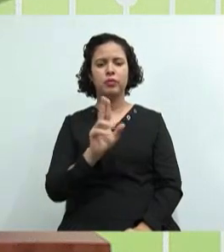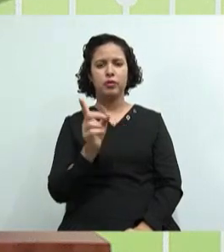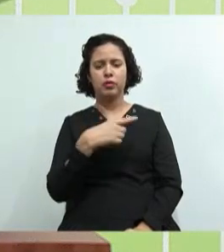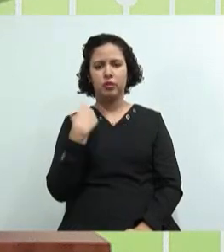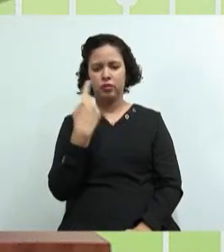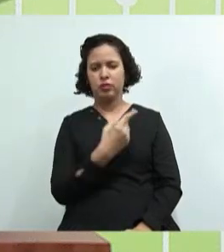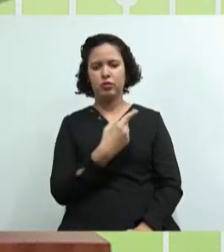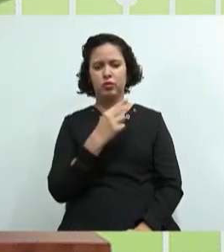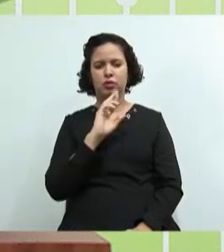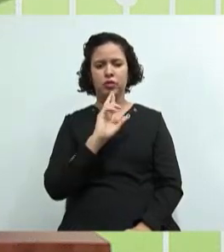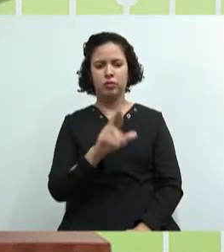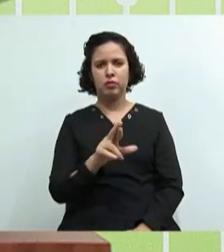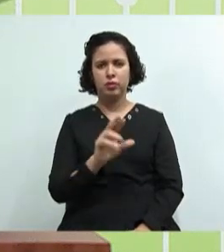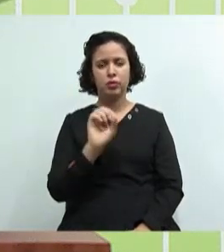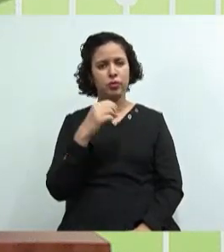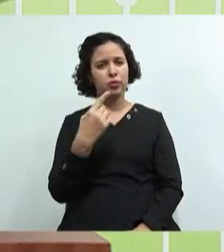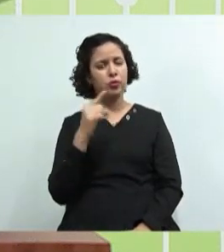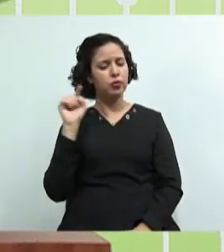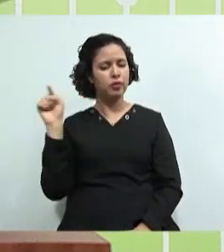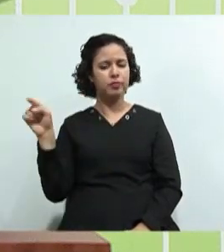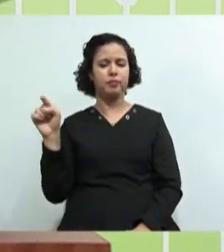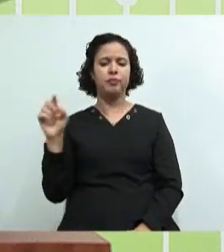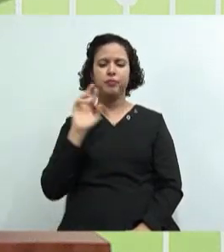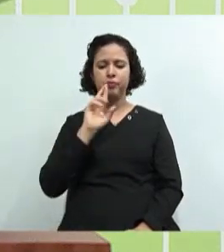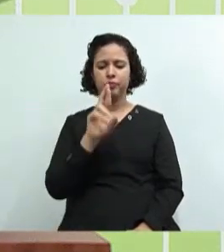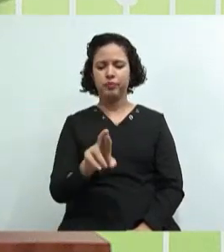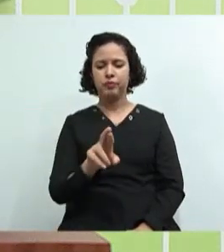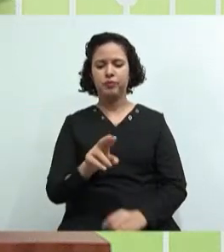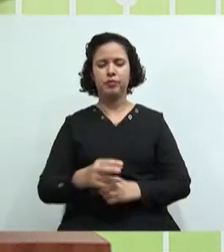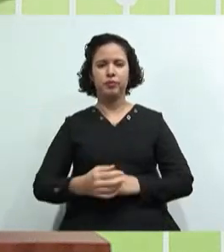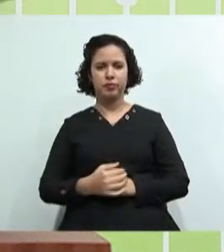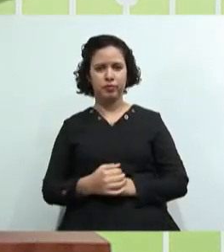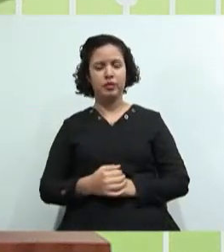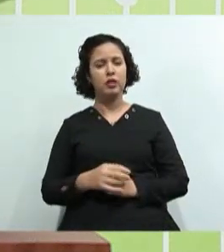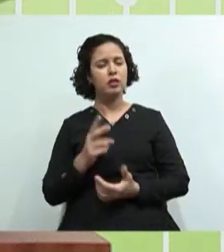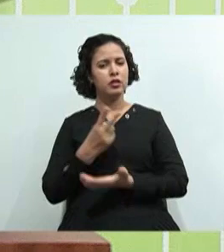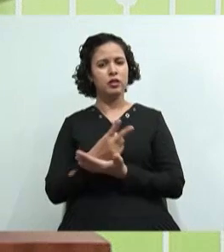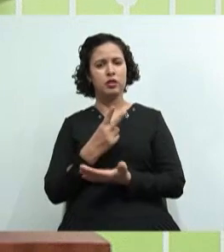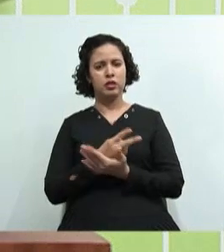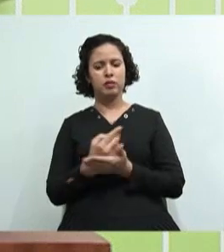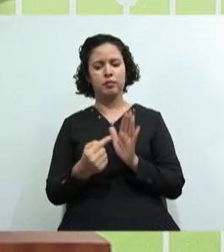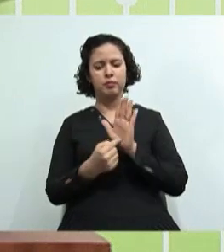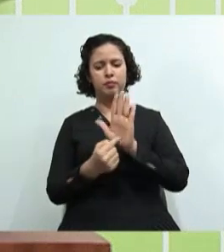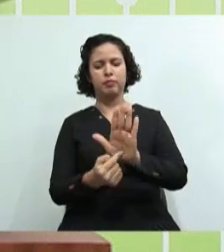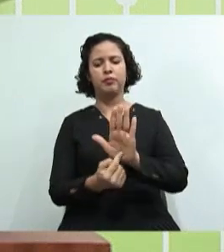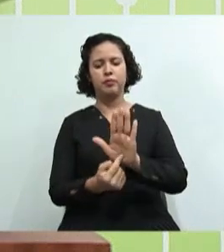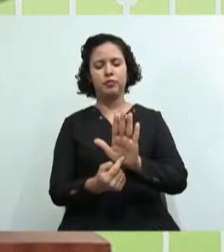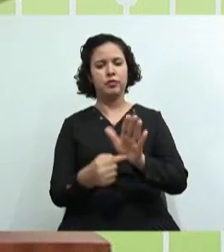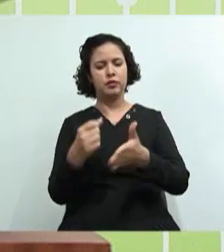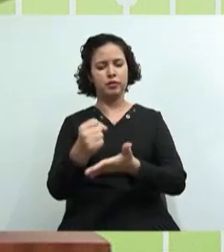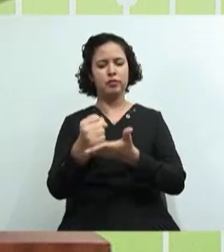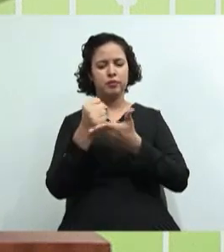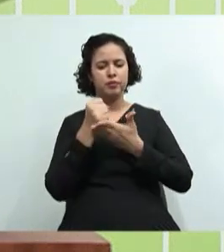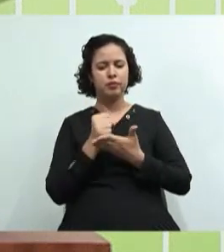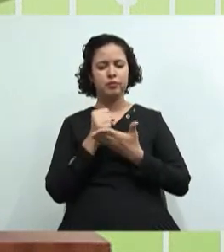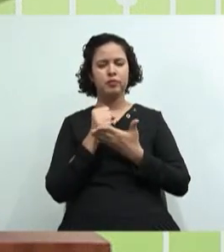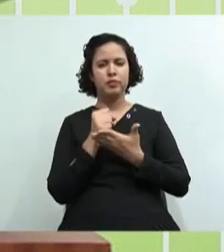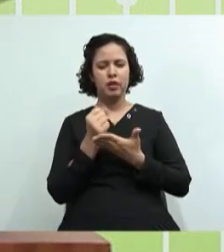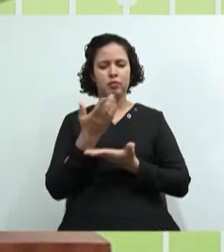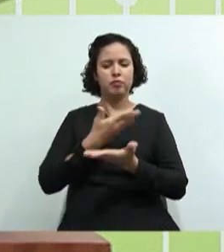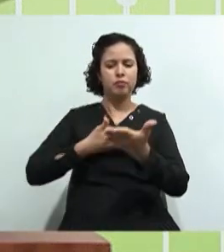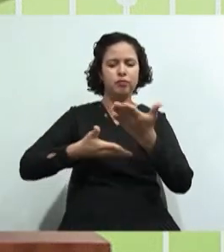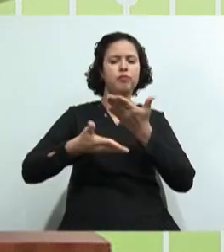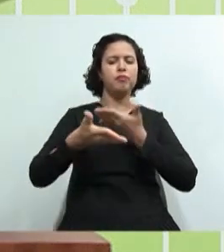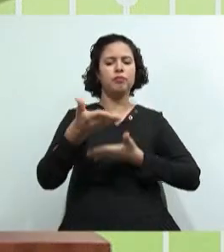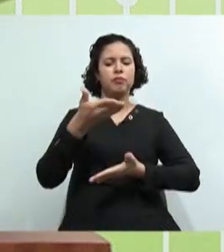dois respondermos, ou ele mesmo responder, e é lógico, estamos sempre à sua disposição, dependemos de você, claro, para que a nossa aula seja uma